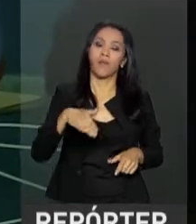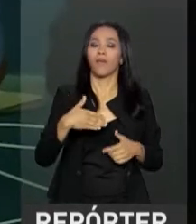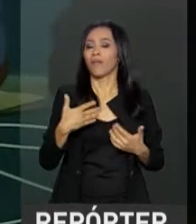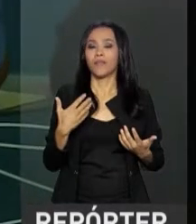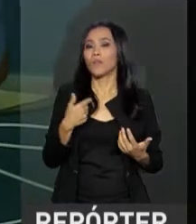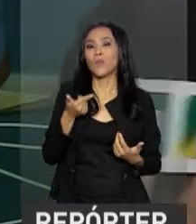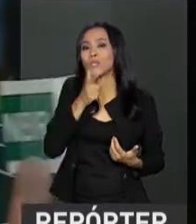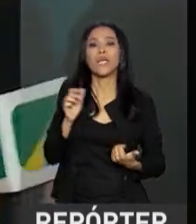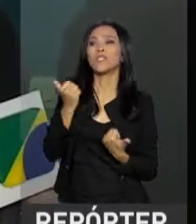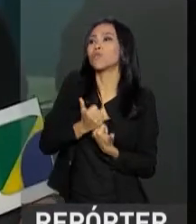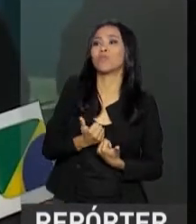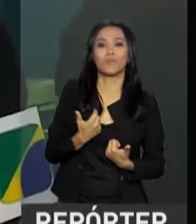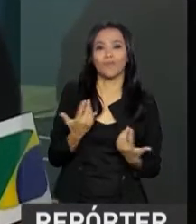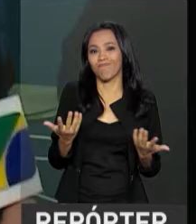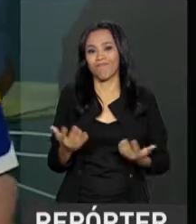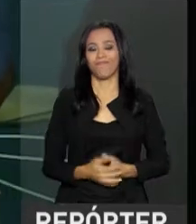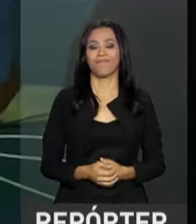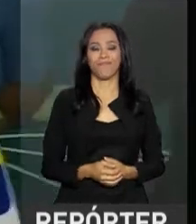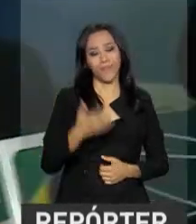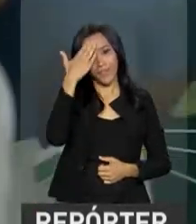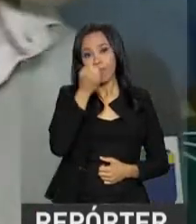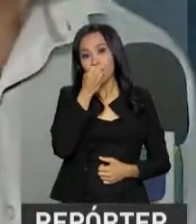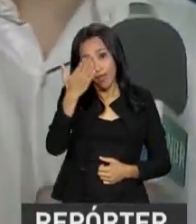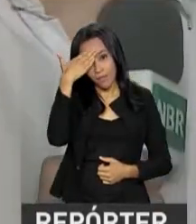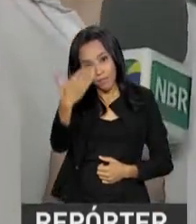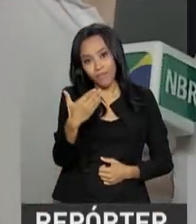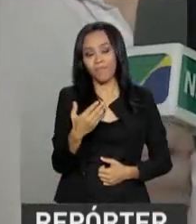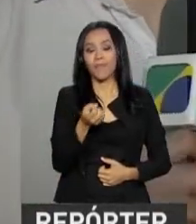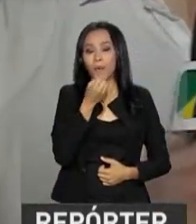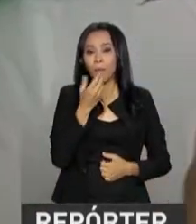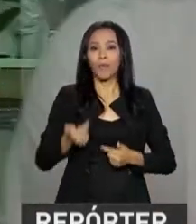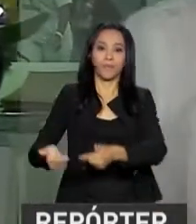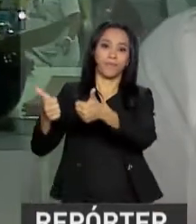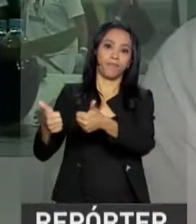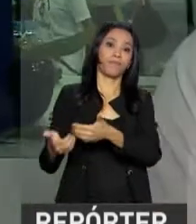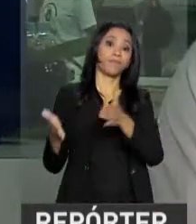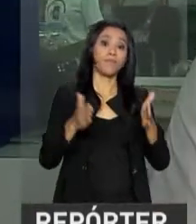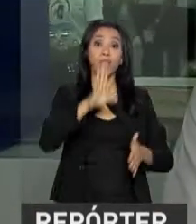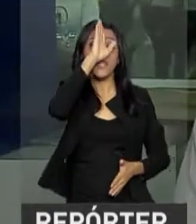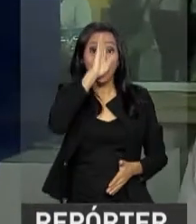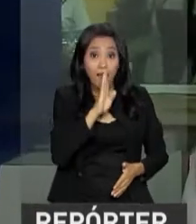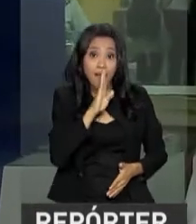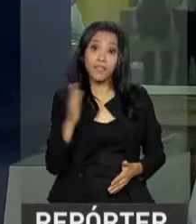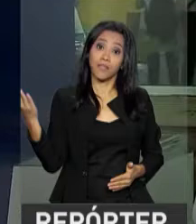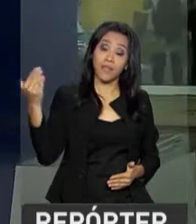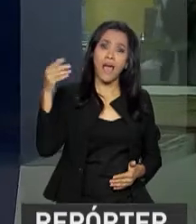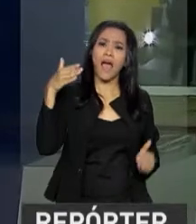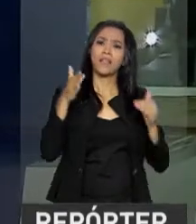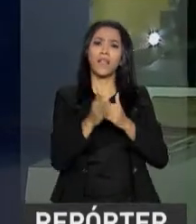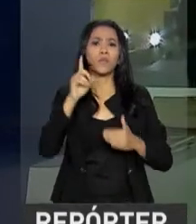insubstituível obrigado mesmo entrevista um bom evento pra você lembrando que o evento é de graça e vai até o dia